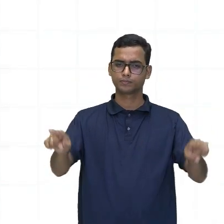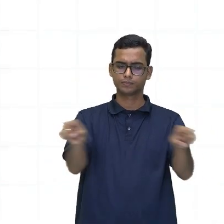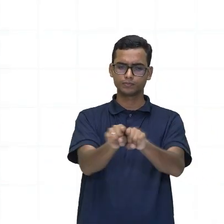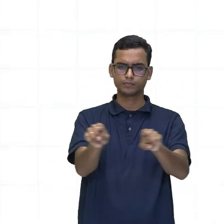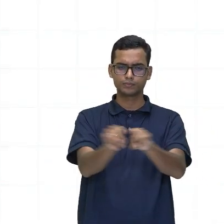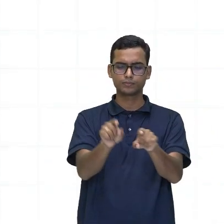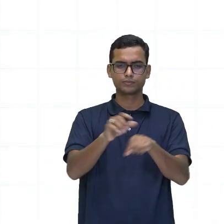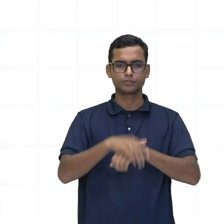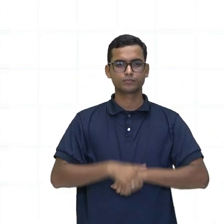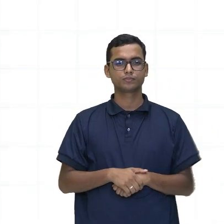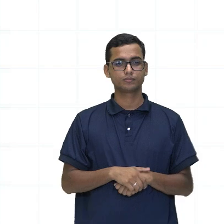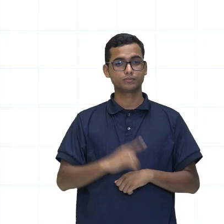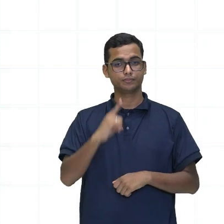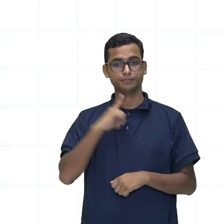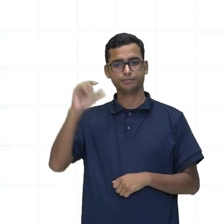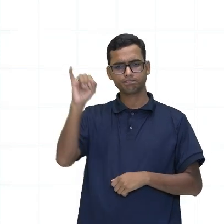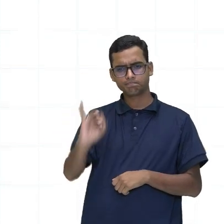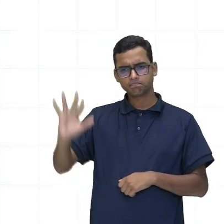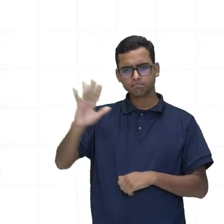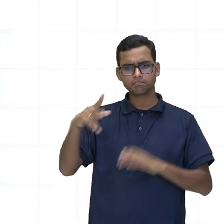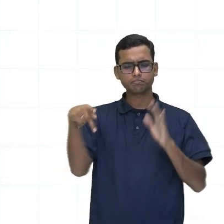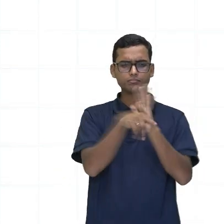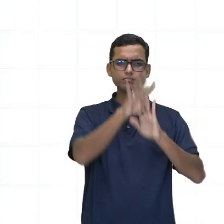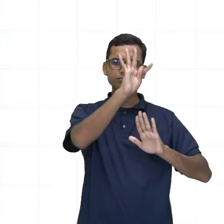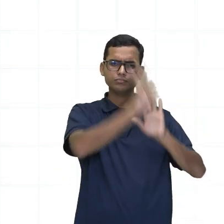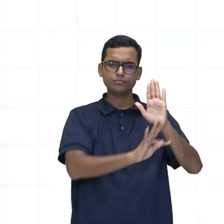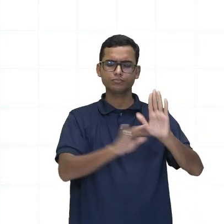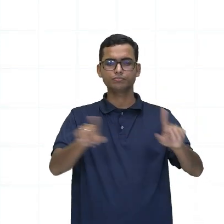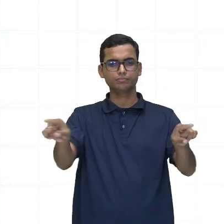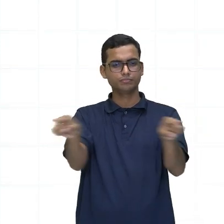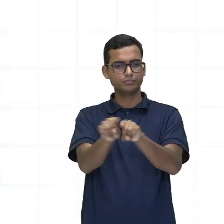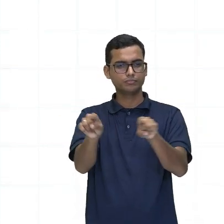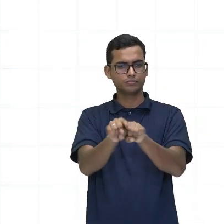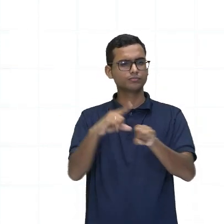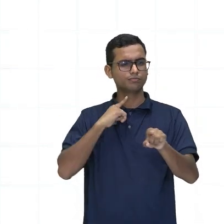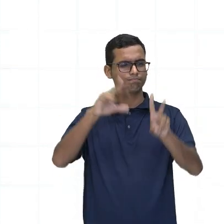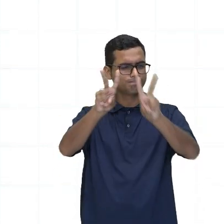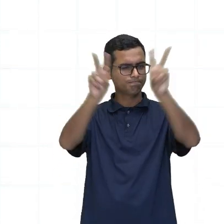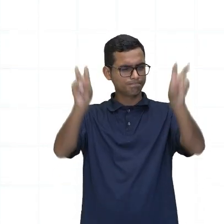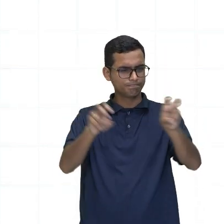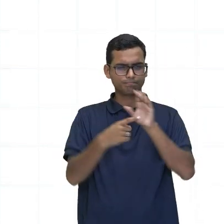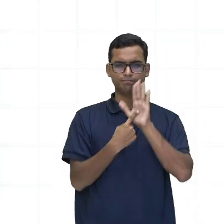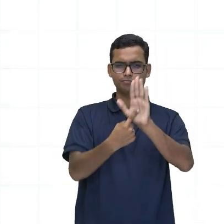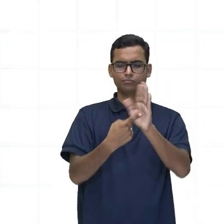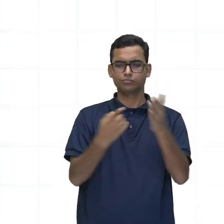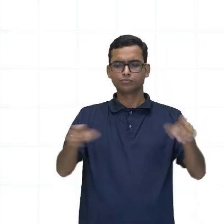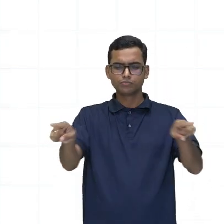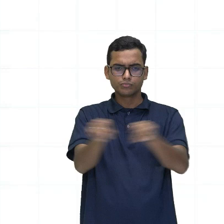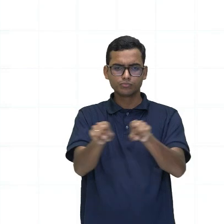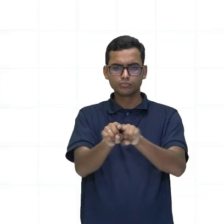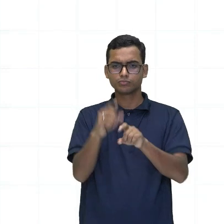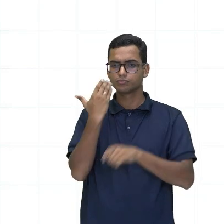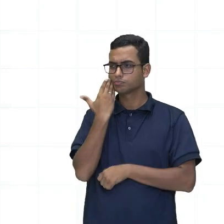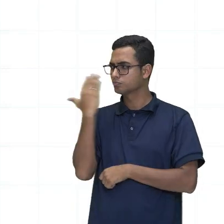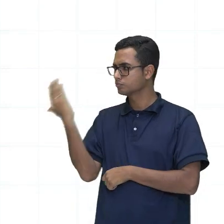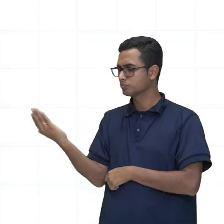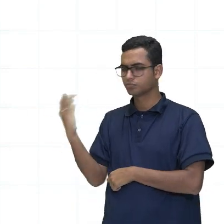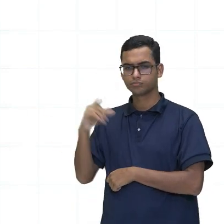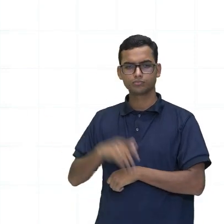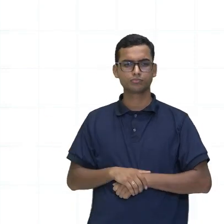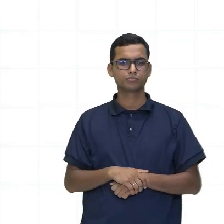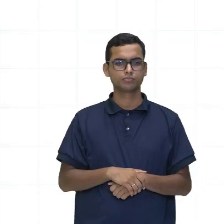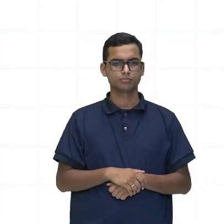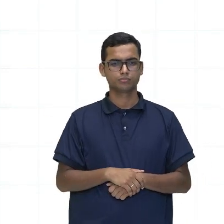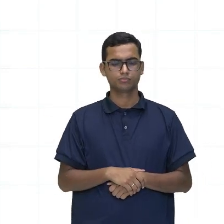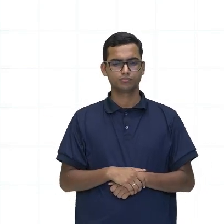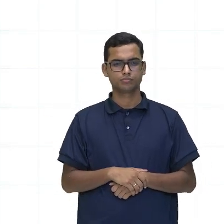você tem a imagem do texto, você tem ali o título que está em destaque, você já sabe que está em destaque porque